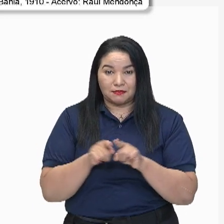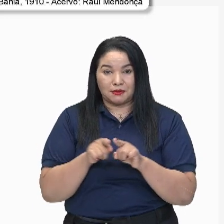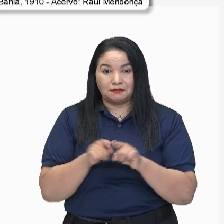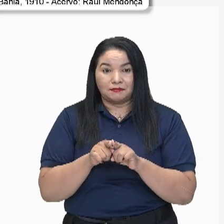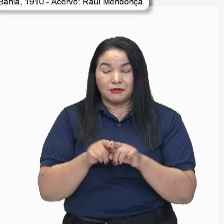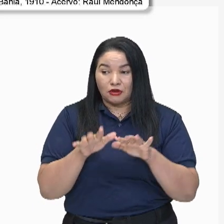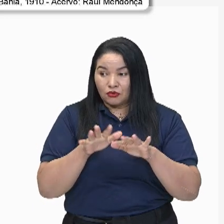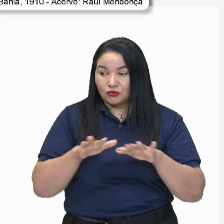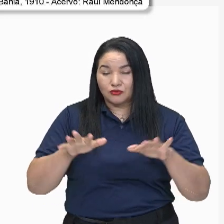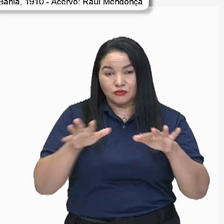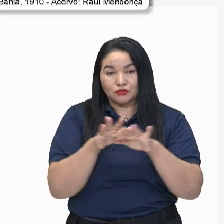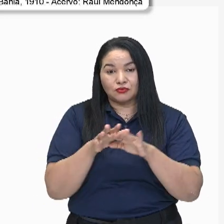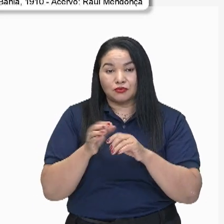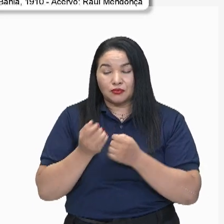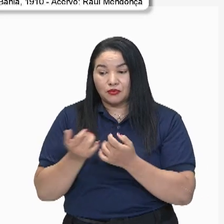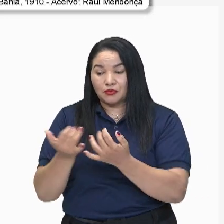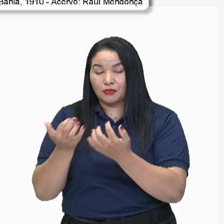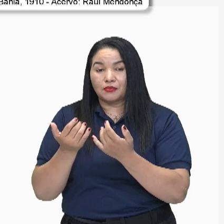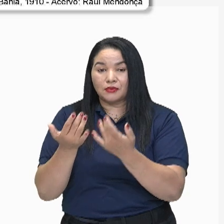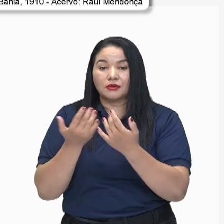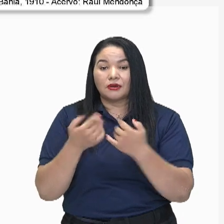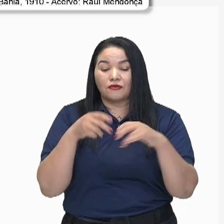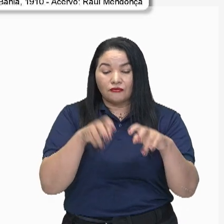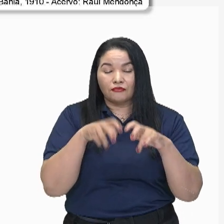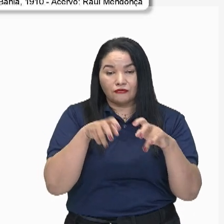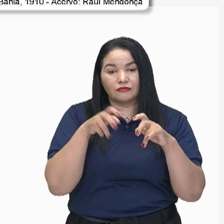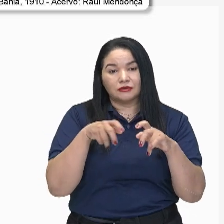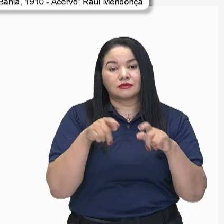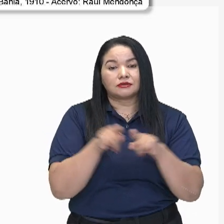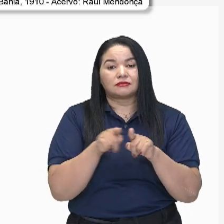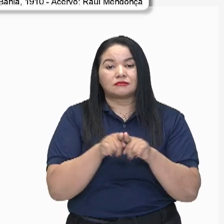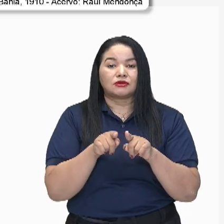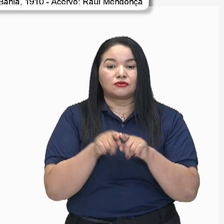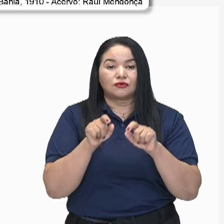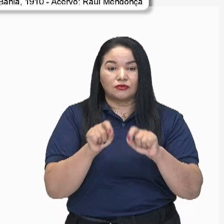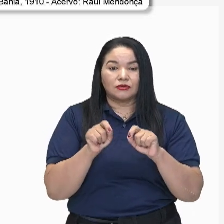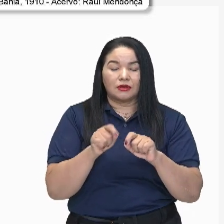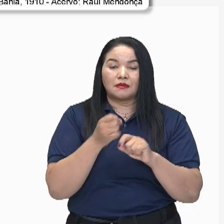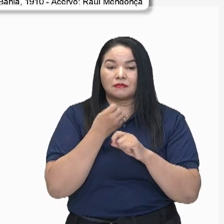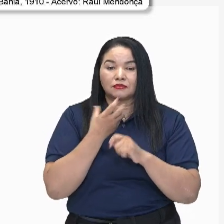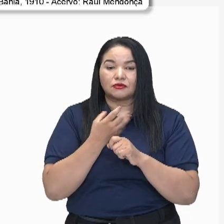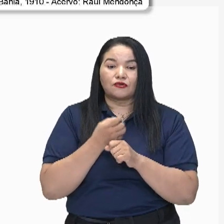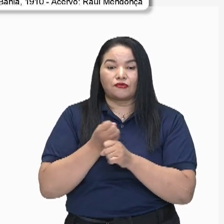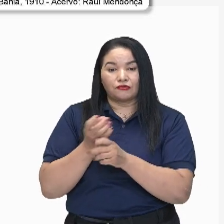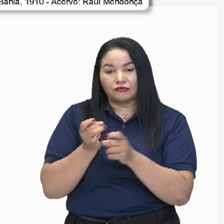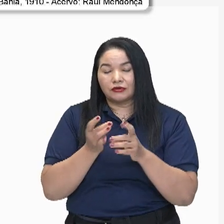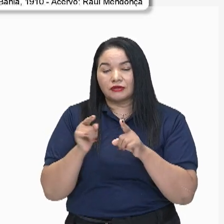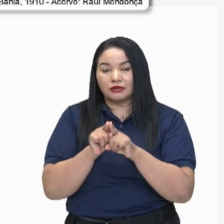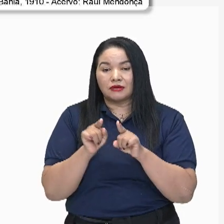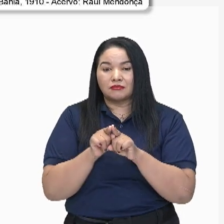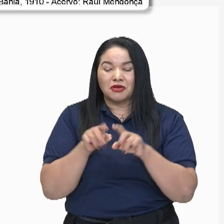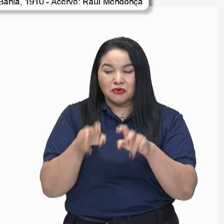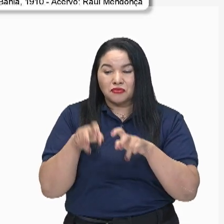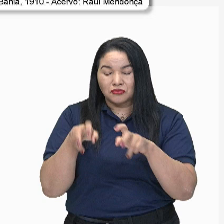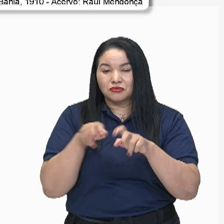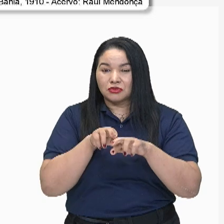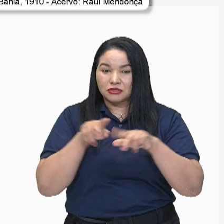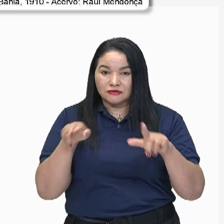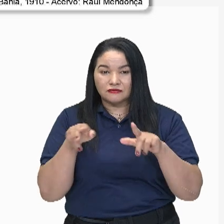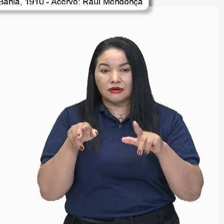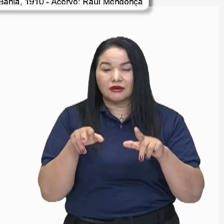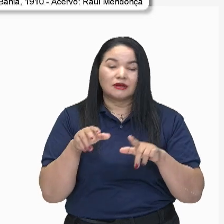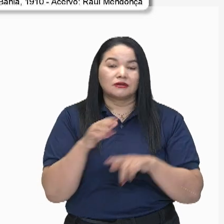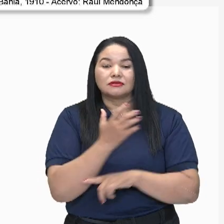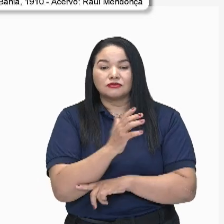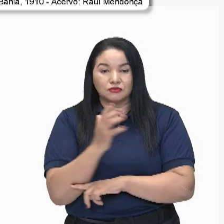dá. Fazendões de fazendas, ao margem de vargens de bom render, as vazantes. São vários termos também regionalizados,